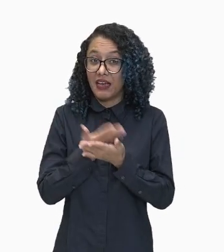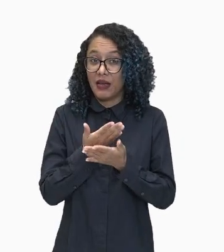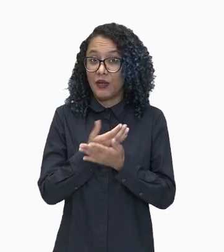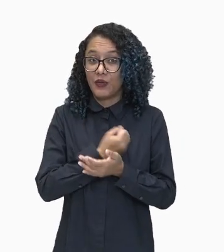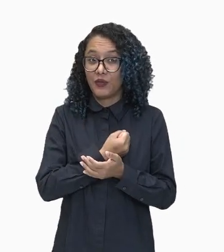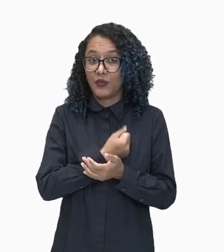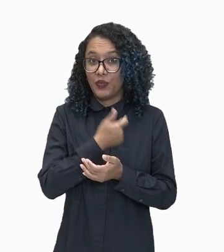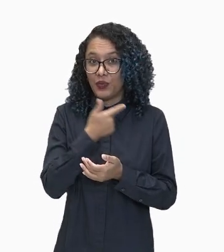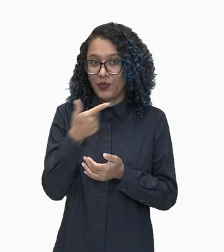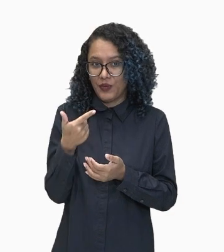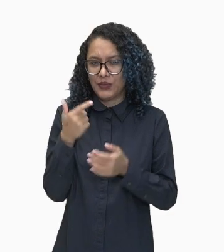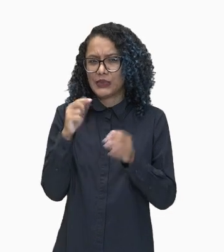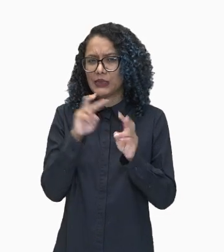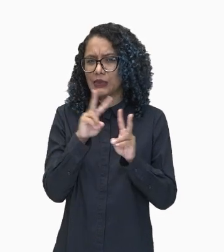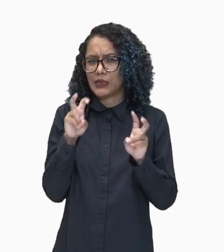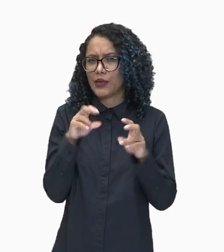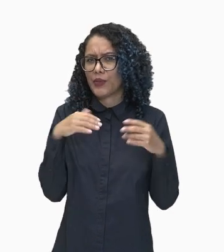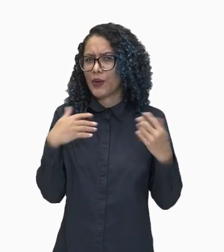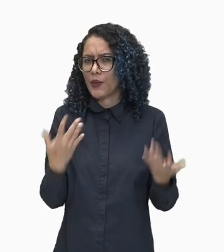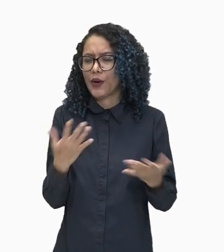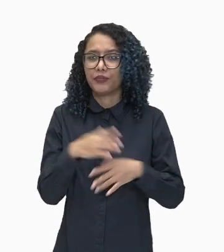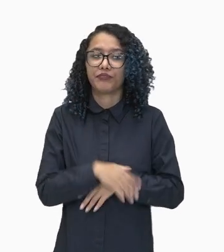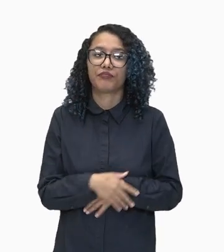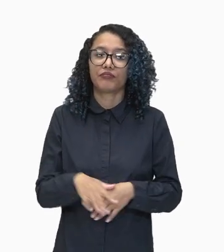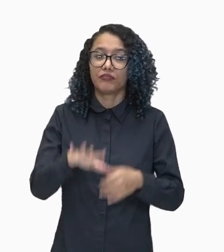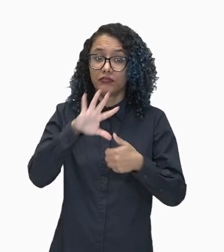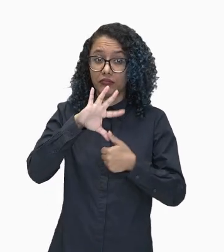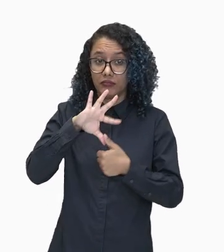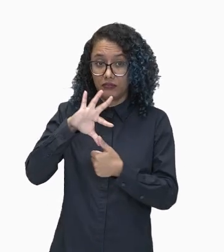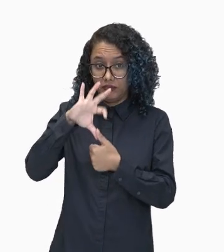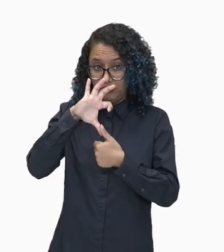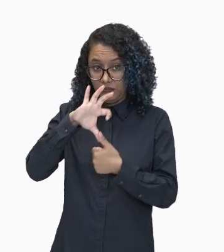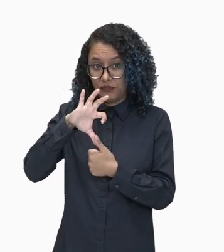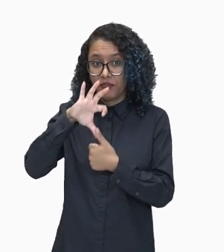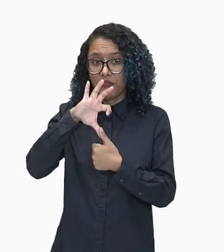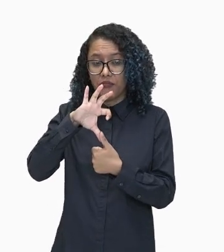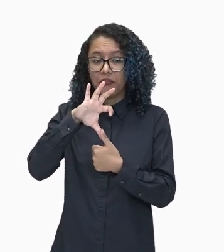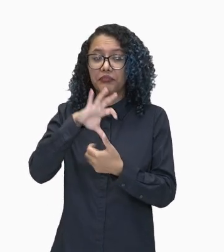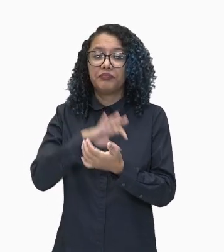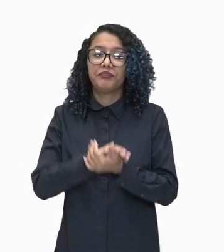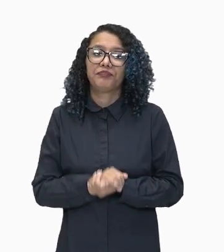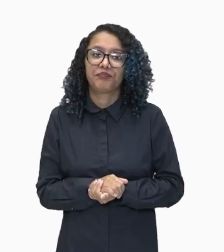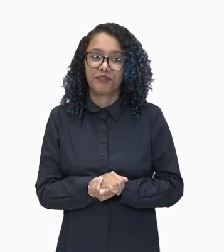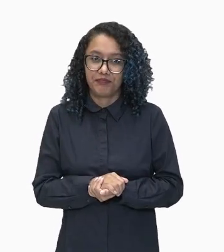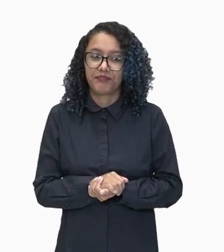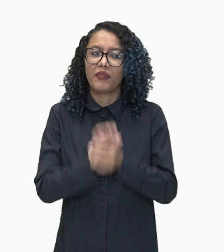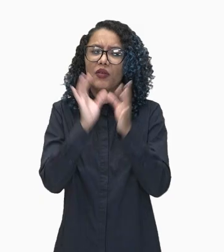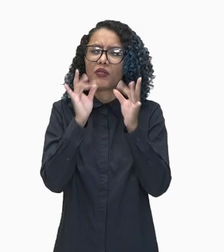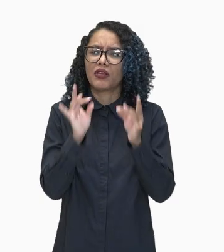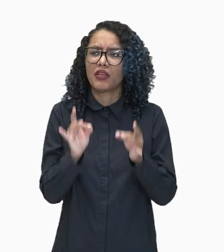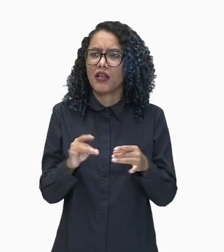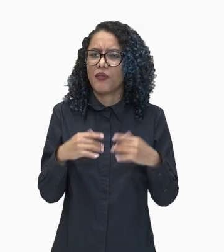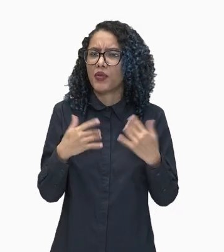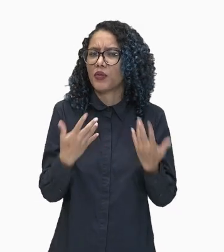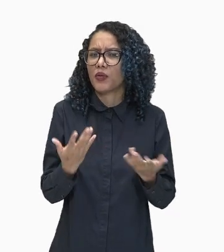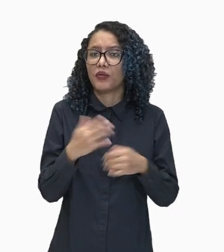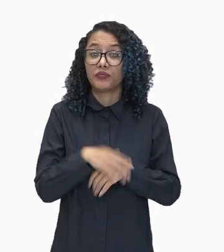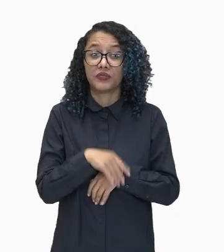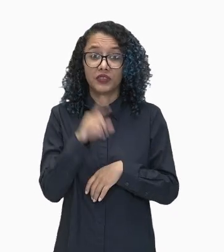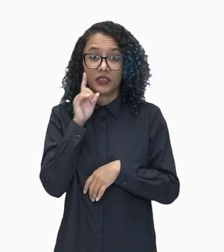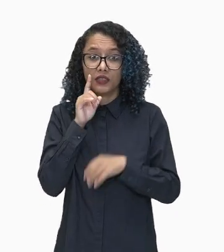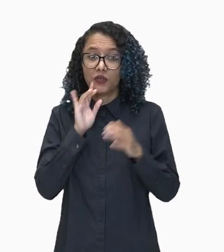gente, na nossa aula 2, o objeto de conhecimento, América Anglo-Saxônica.